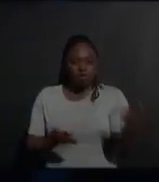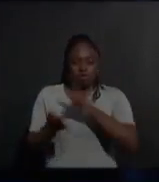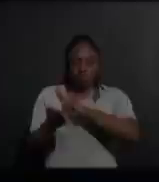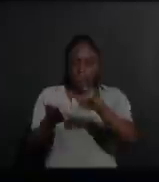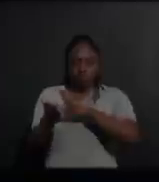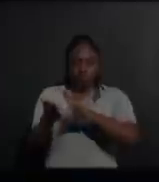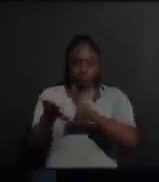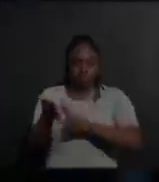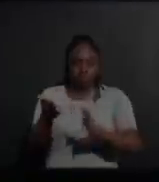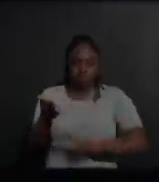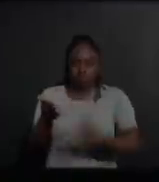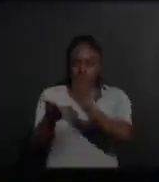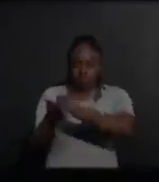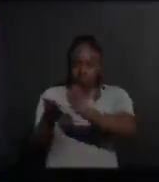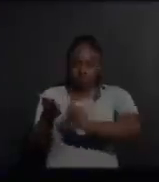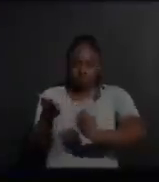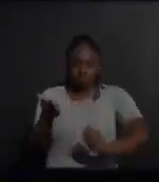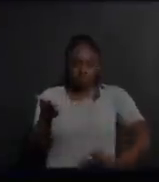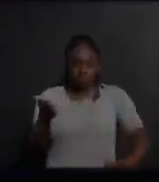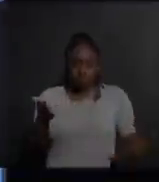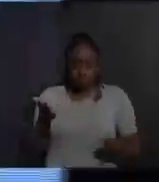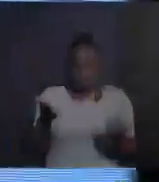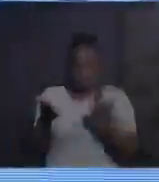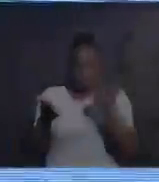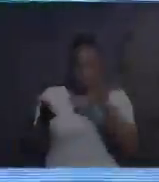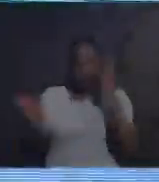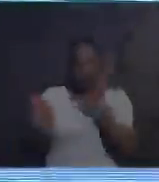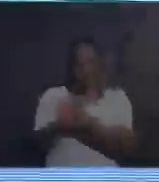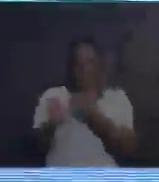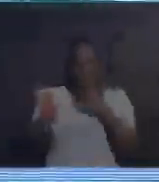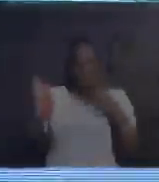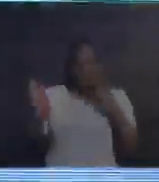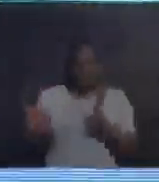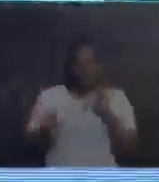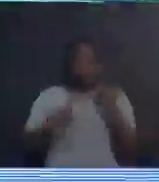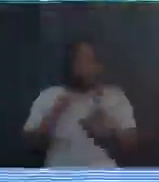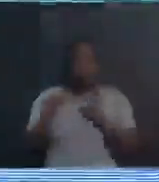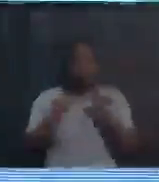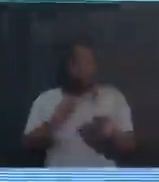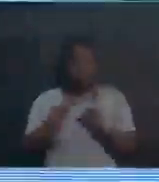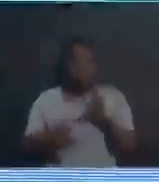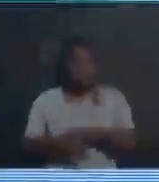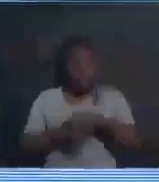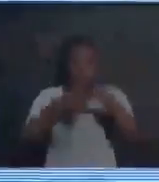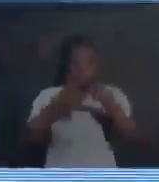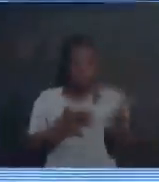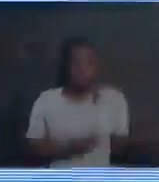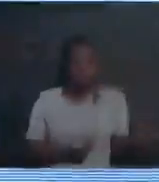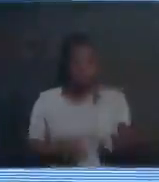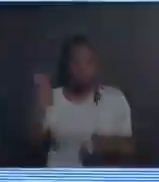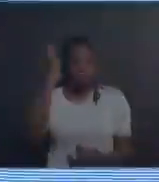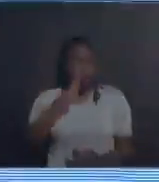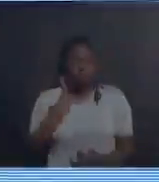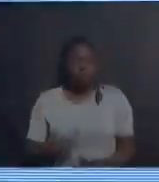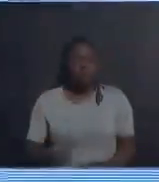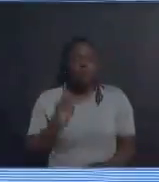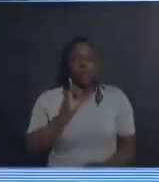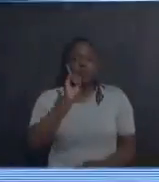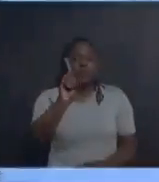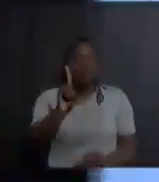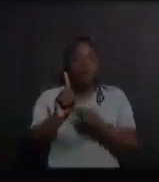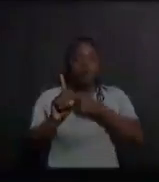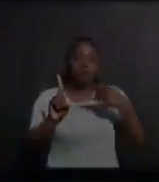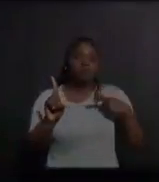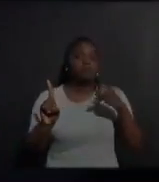Brasil relevantes. Sabe o que eu descobri? De vários líderes de juventude no Brasil relevantes, um tem um